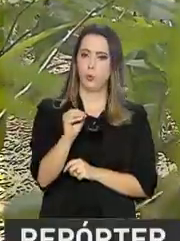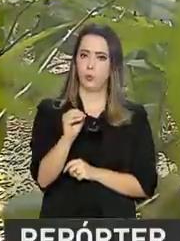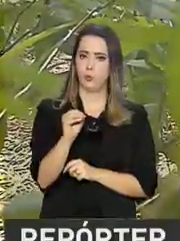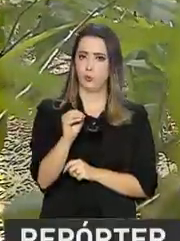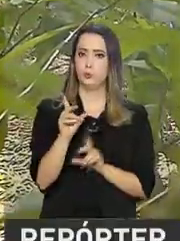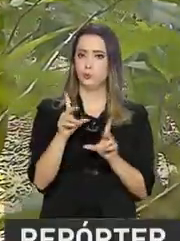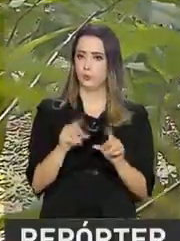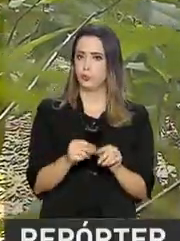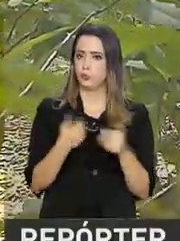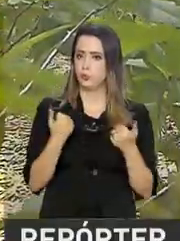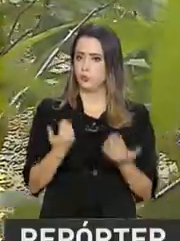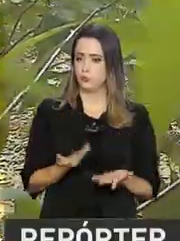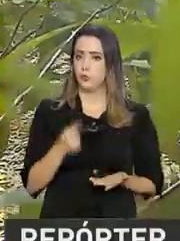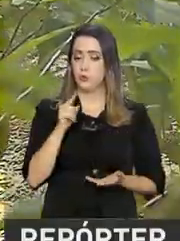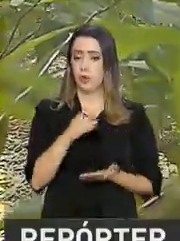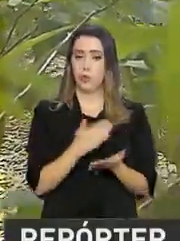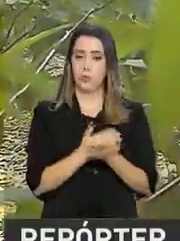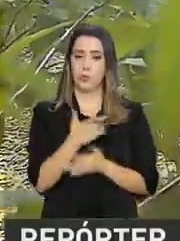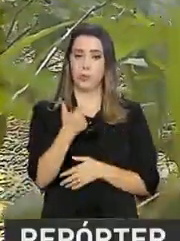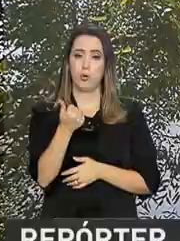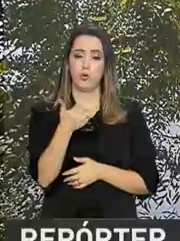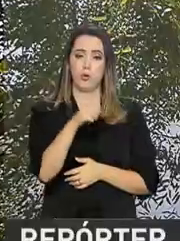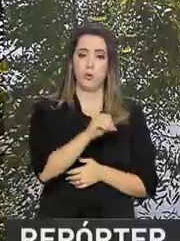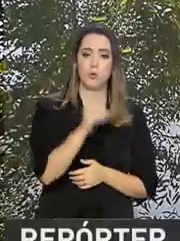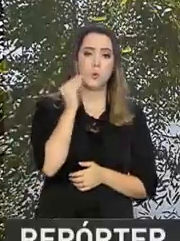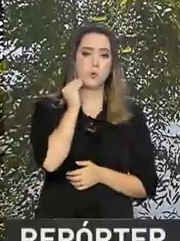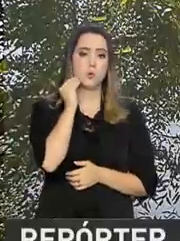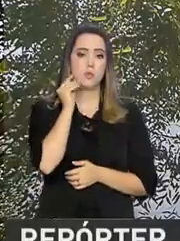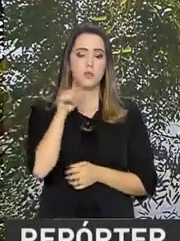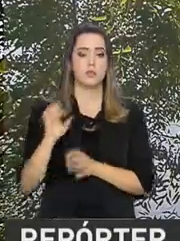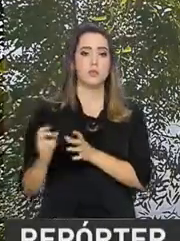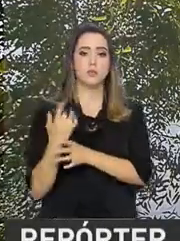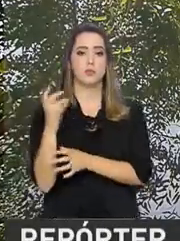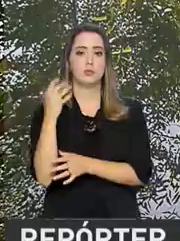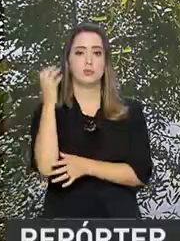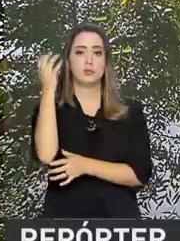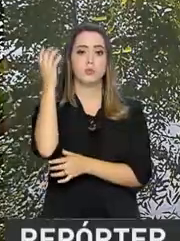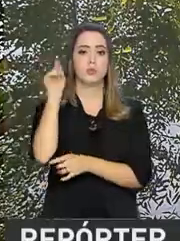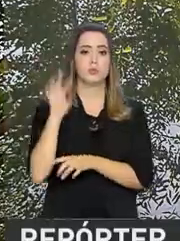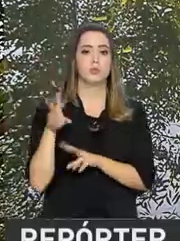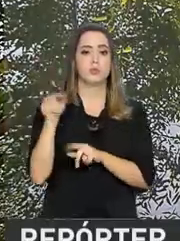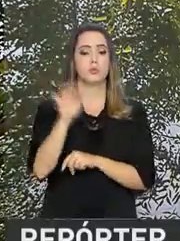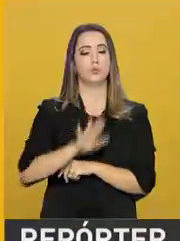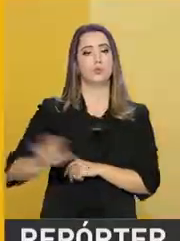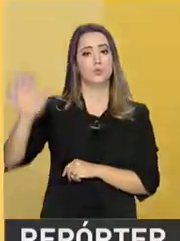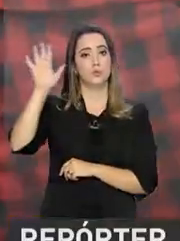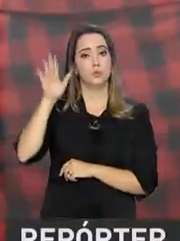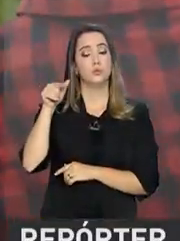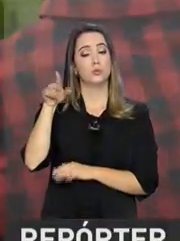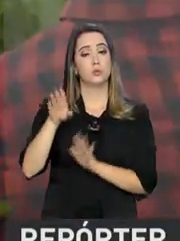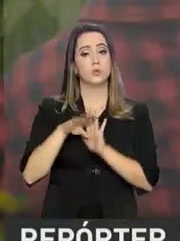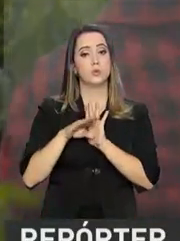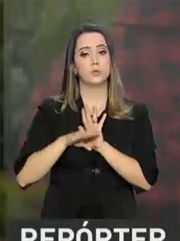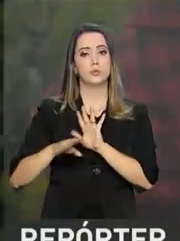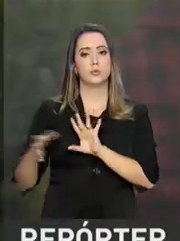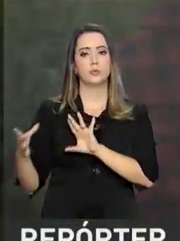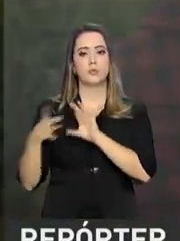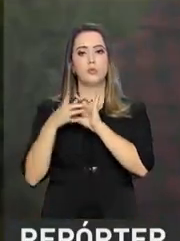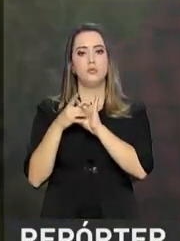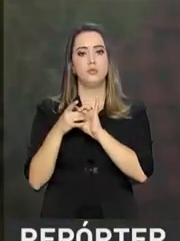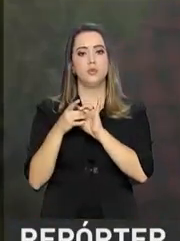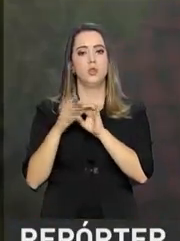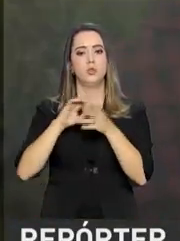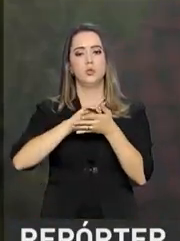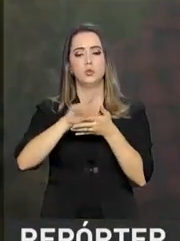2010 o projeto biomas faz experimentos com árvores em propriedades rurais de todo o país o projeto é uma parceria da confederação